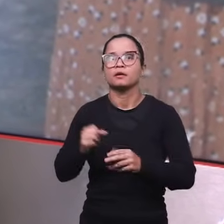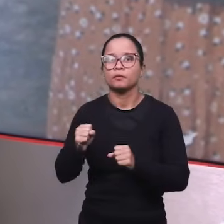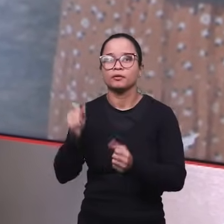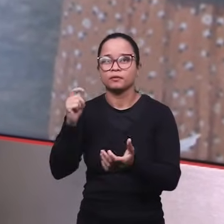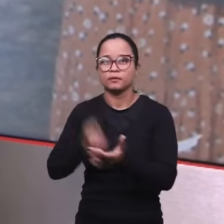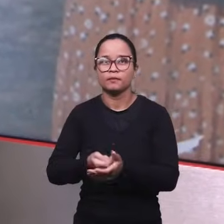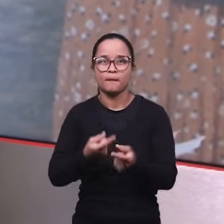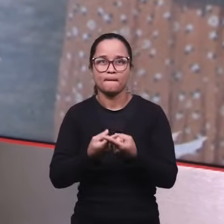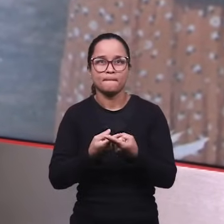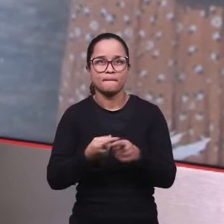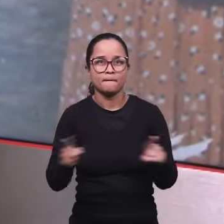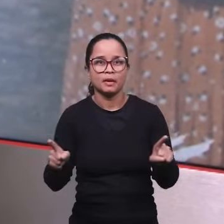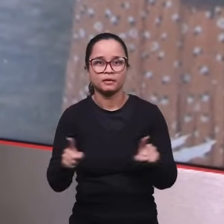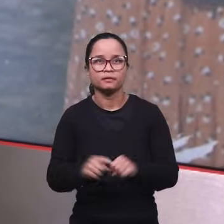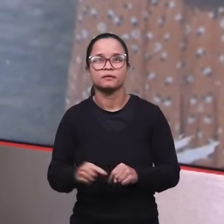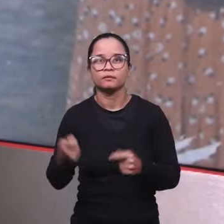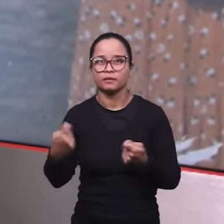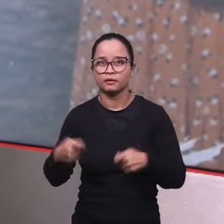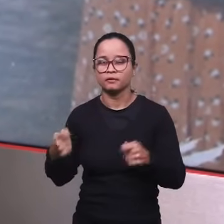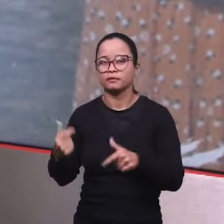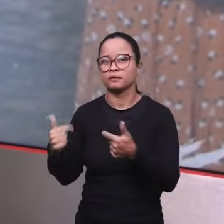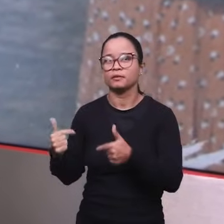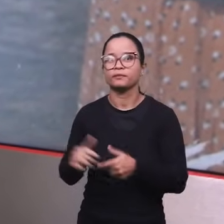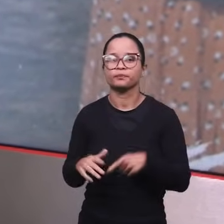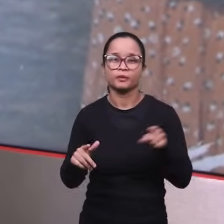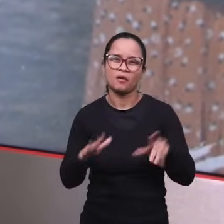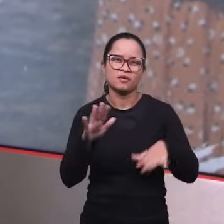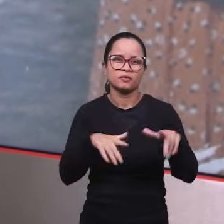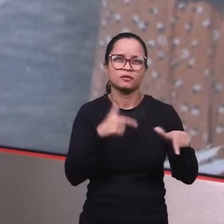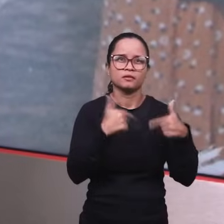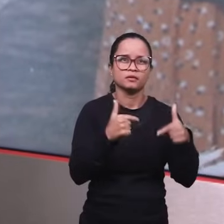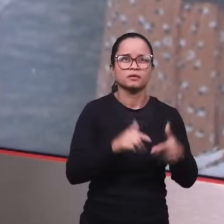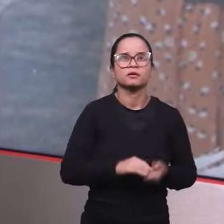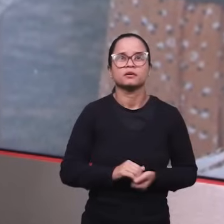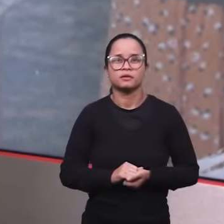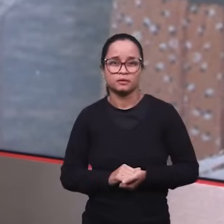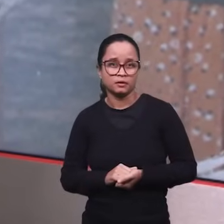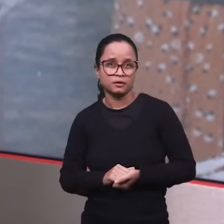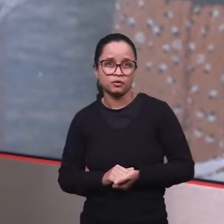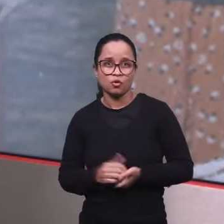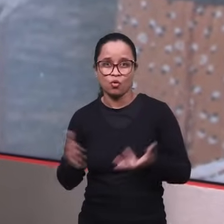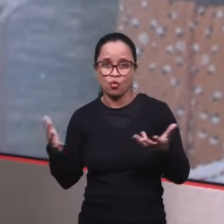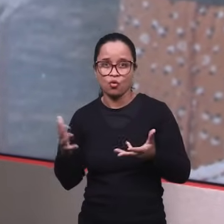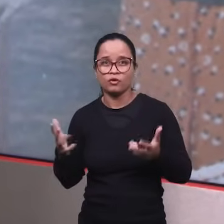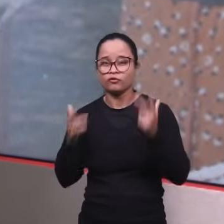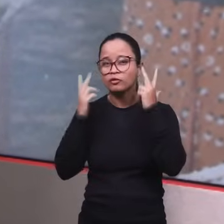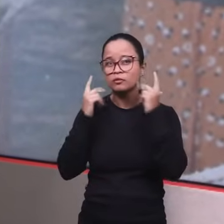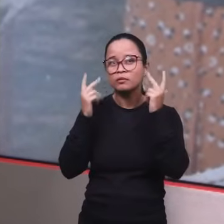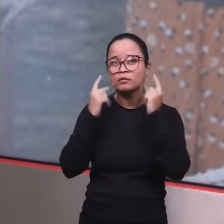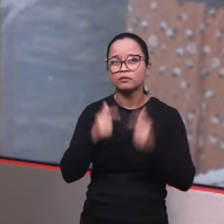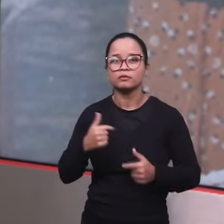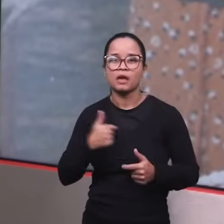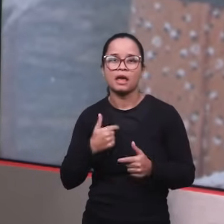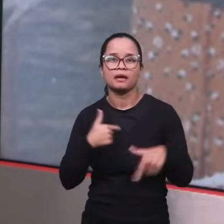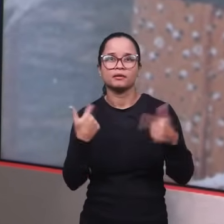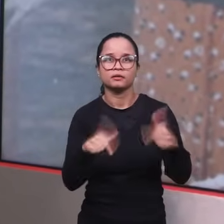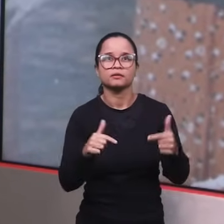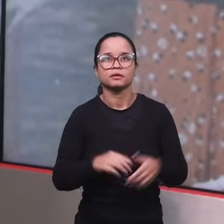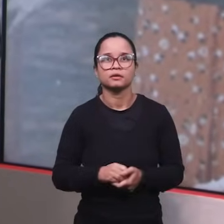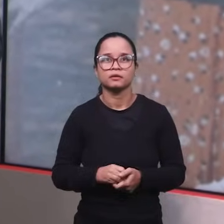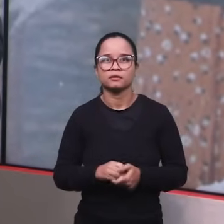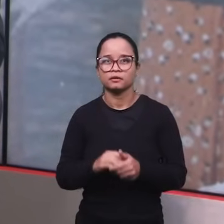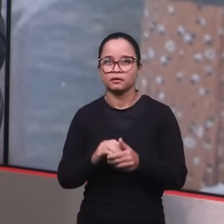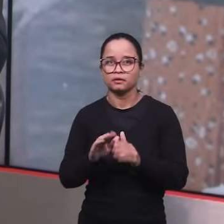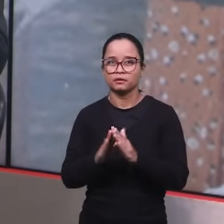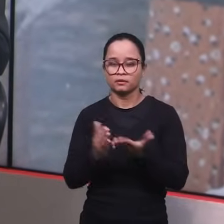posso recolher. Só que eu preciso ter uma atividade. De repente, você trabalha com uma atividade, mas hoje em dia é muito comum, né? Eu trabalho de